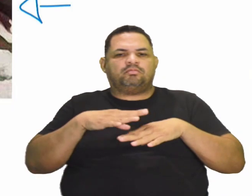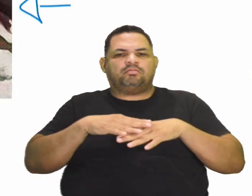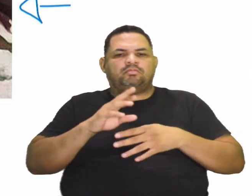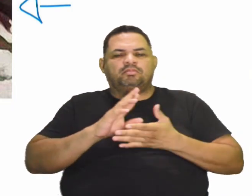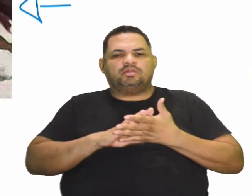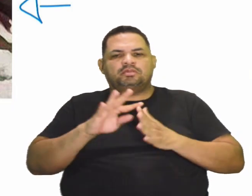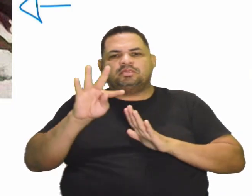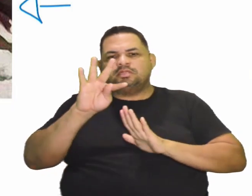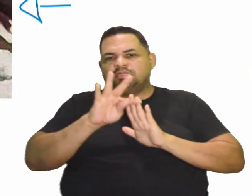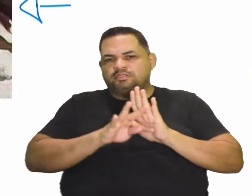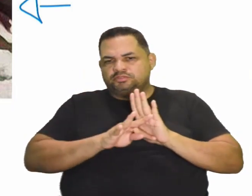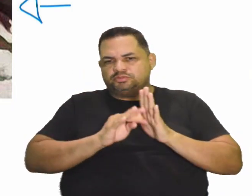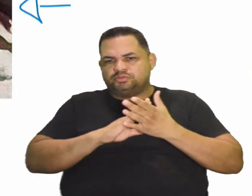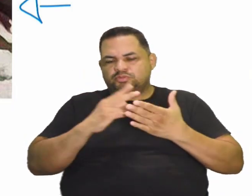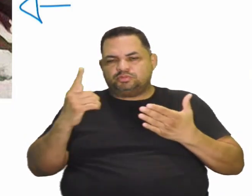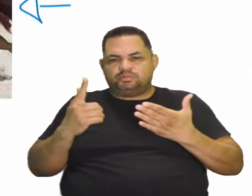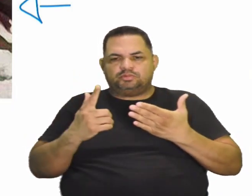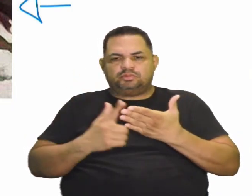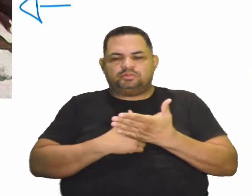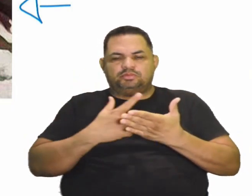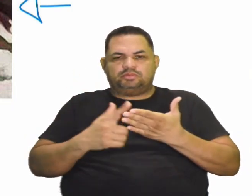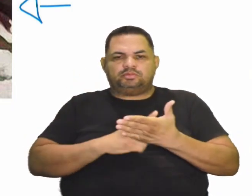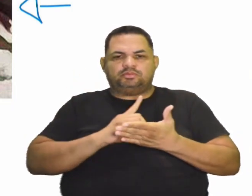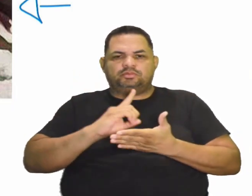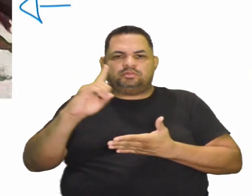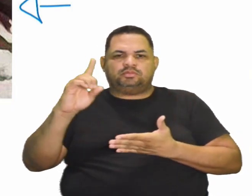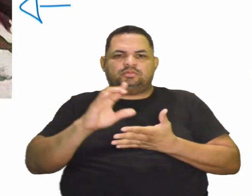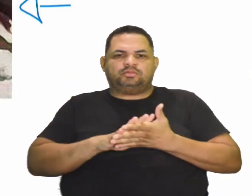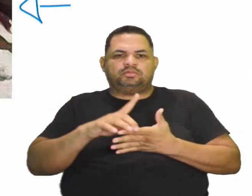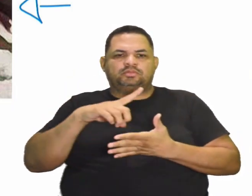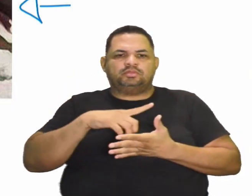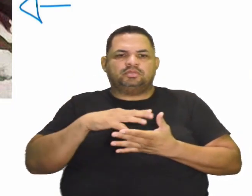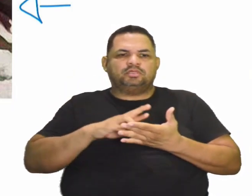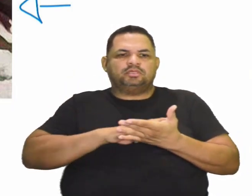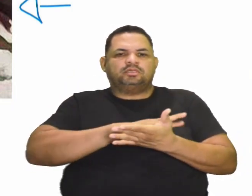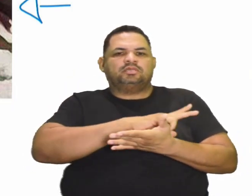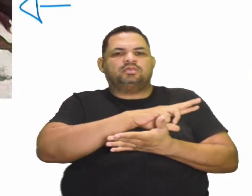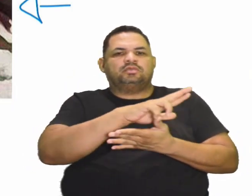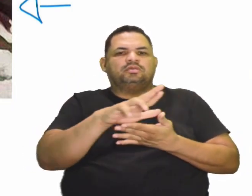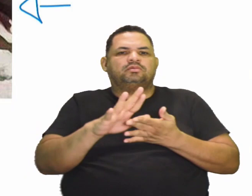bíblicos. Aqui nós podemos observar vários detalhes dessa obra.